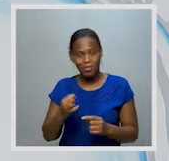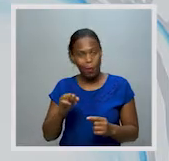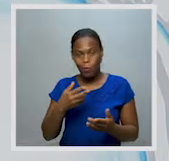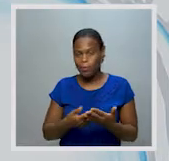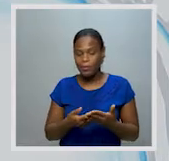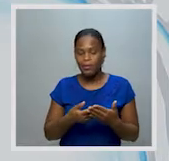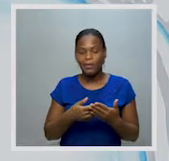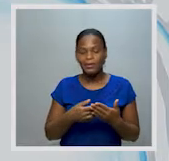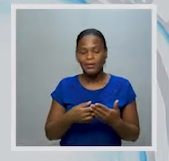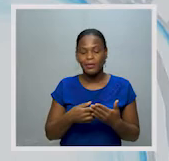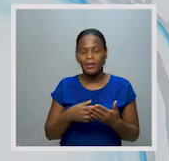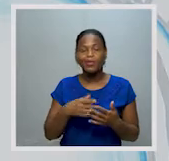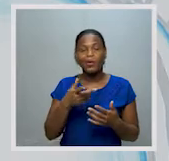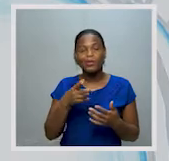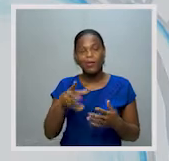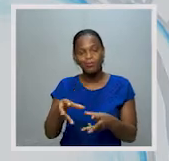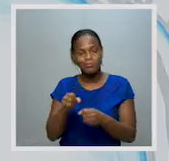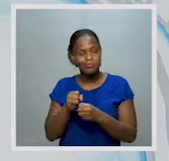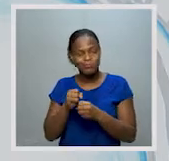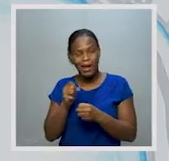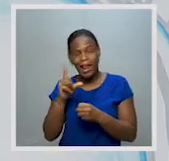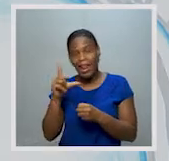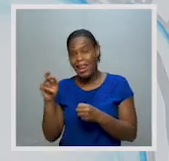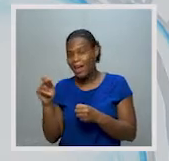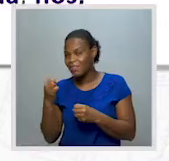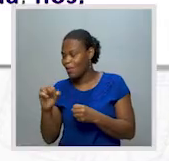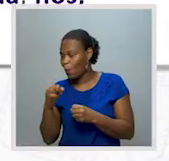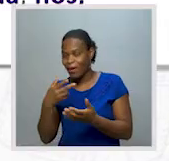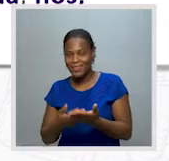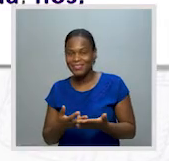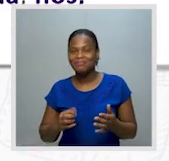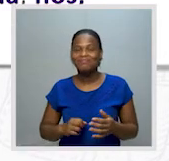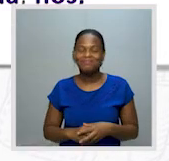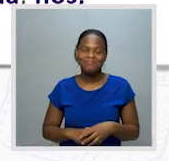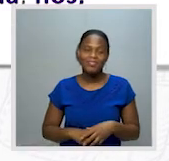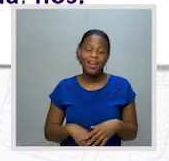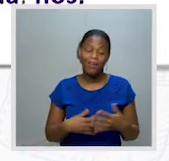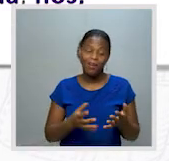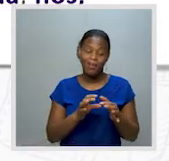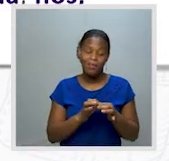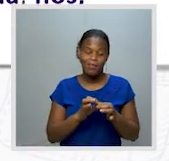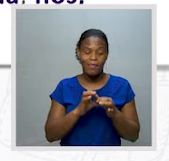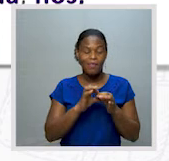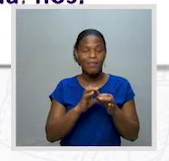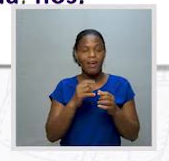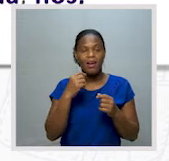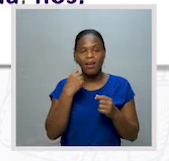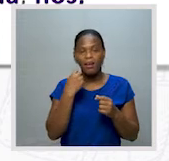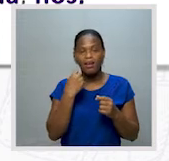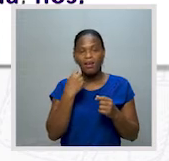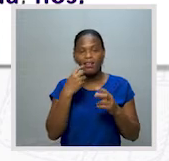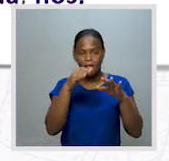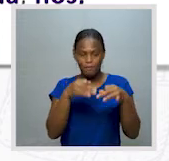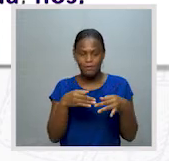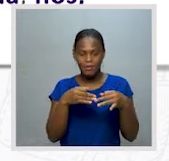ficaria, seguremo-la para não cair. Que lindo! Em relação aos casos de terminação nasal,